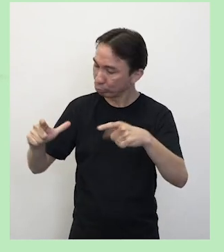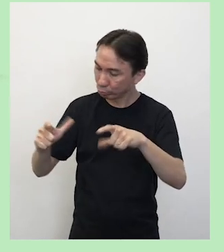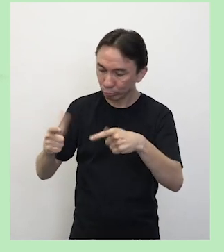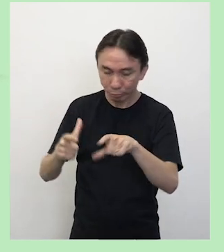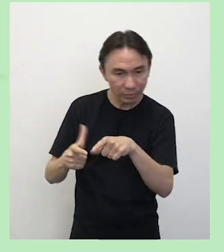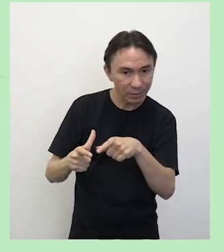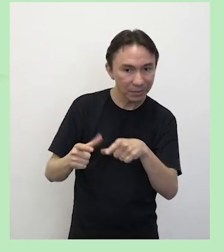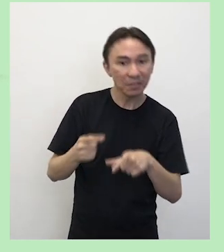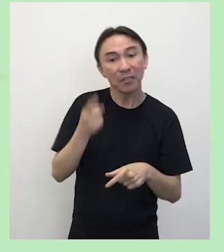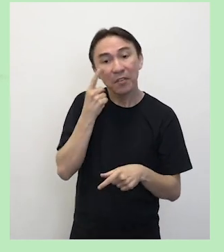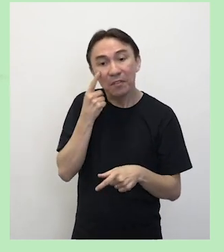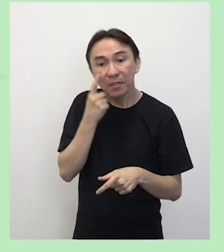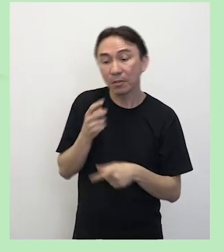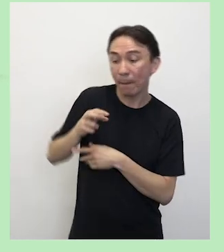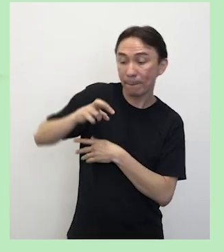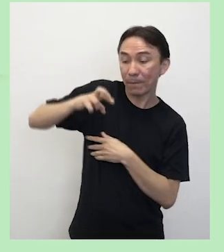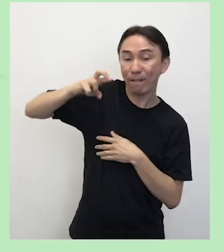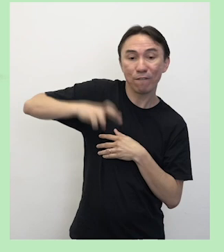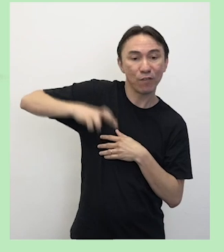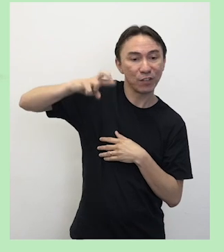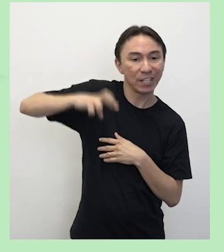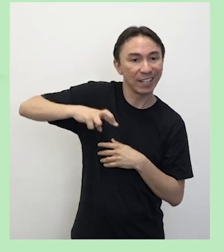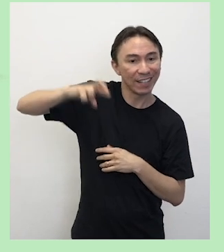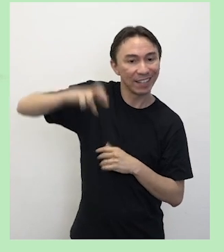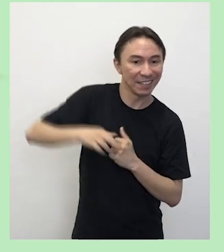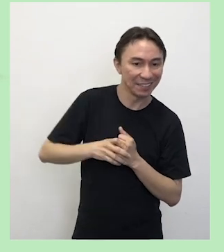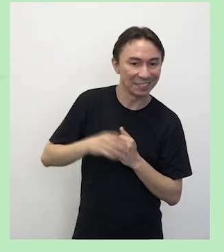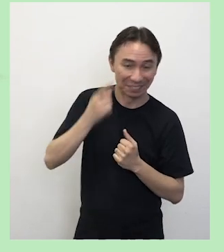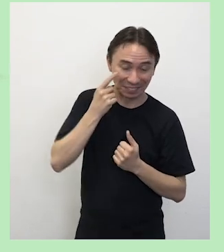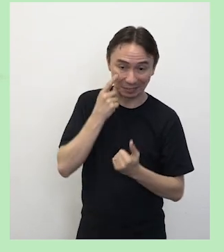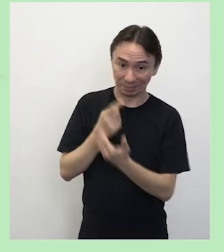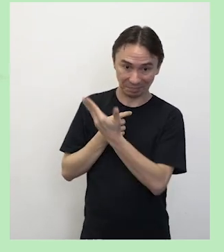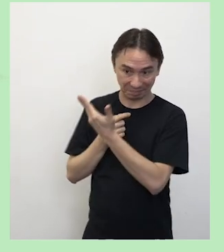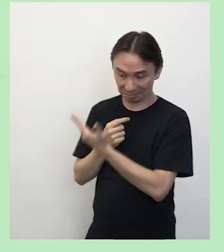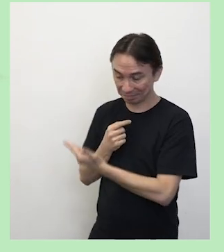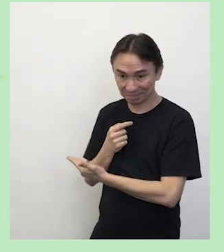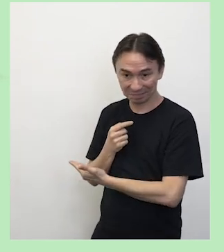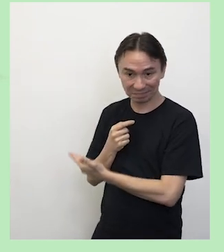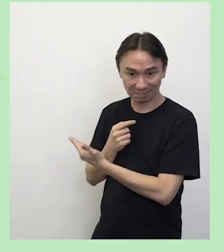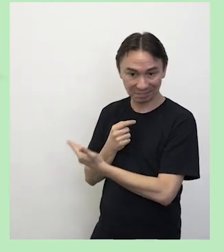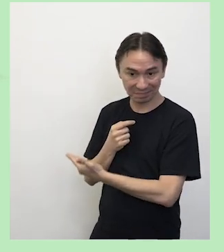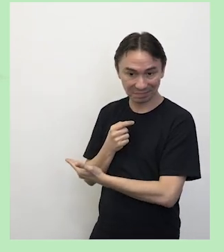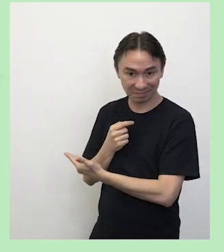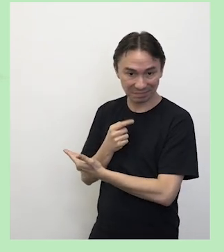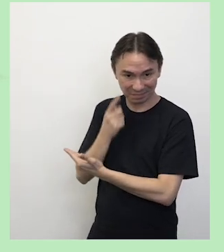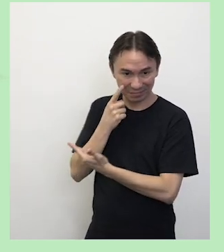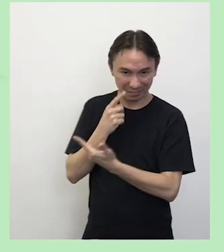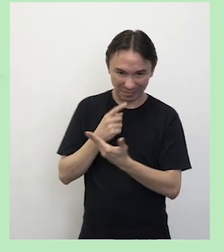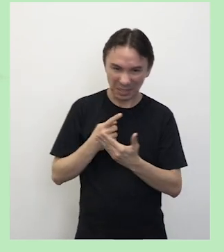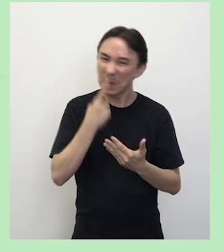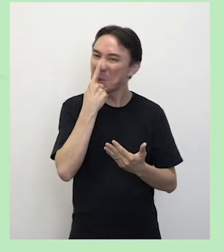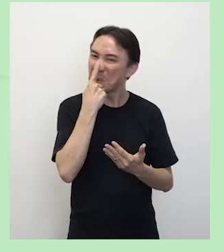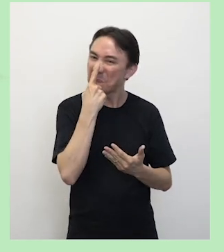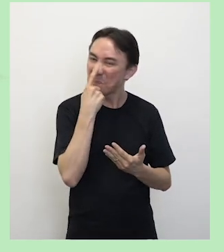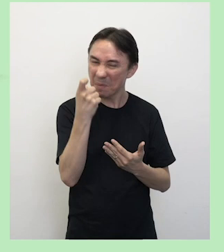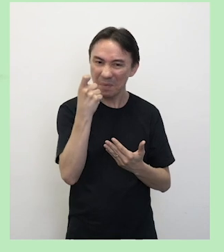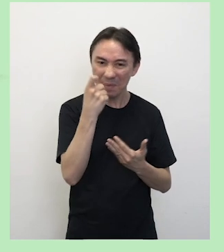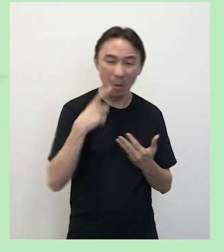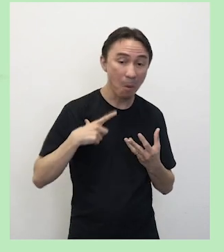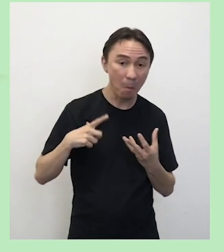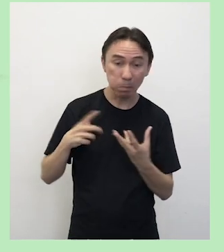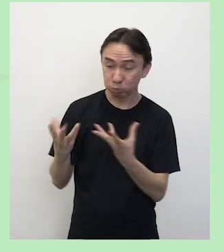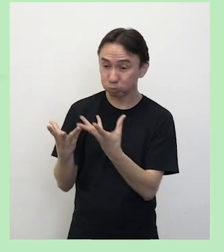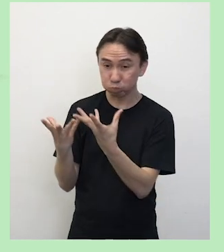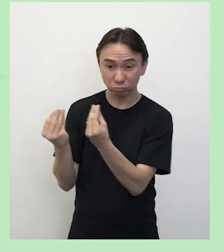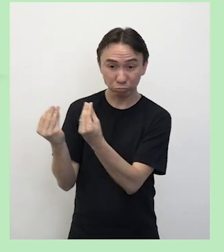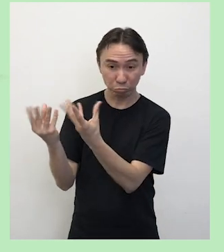duas imagens, professor Anderson, que impactante, né? Eu tenho ali um montante de lixo e aí eu tenho uma